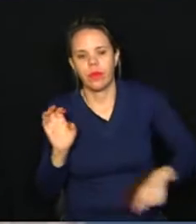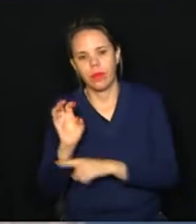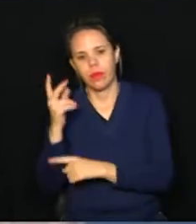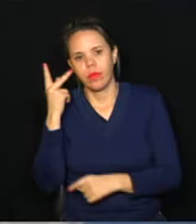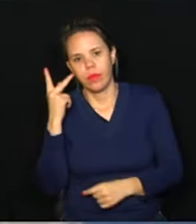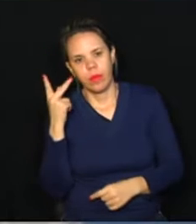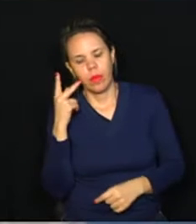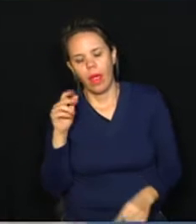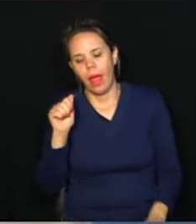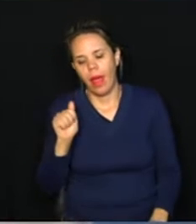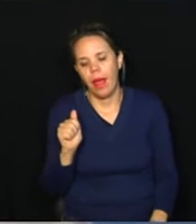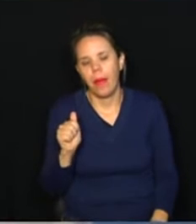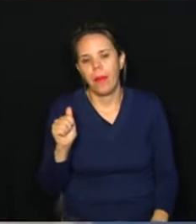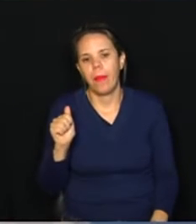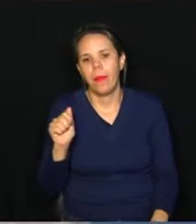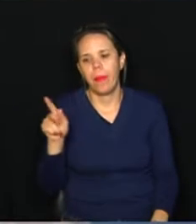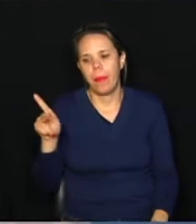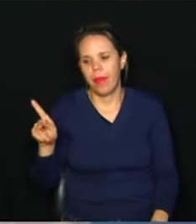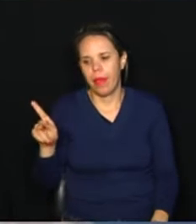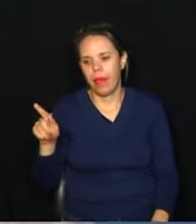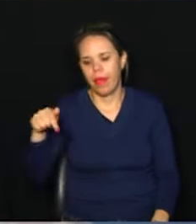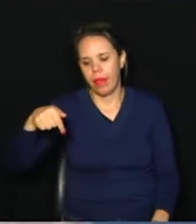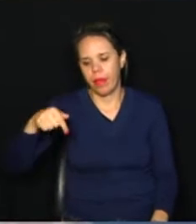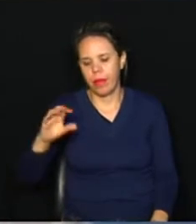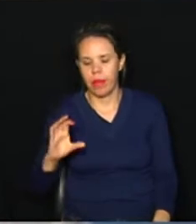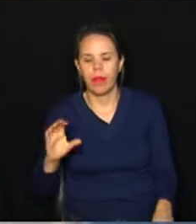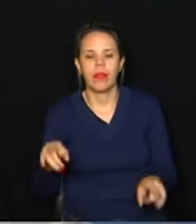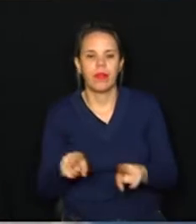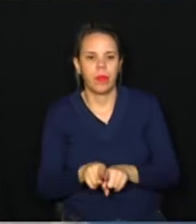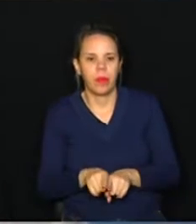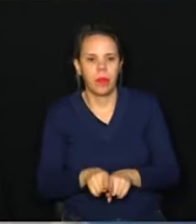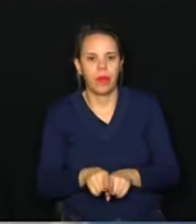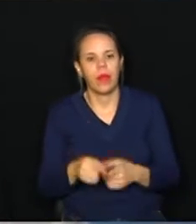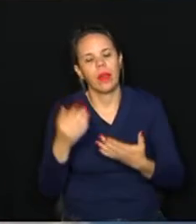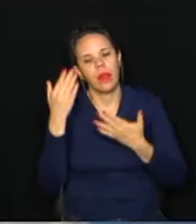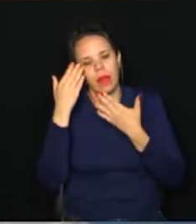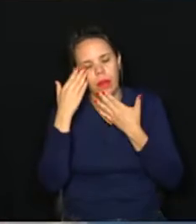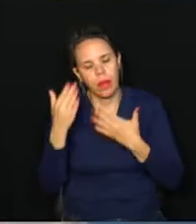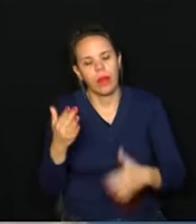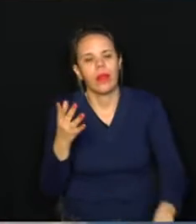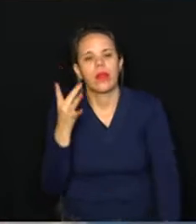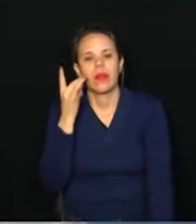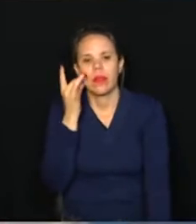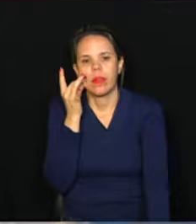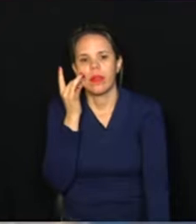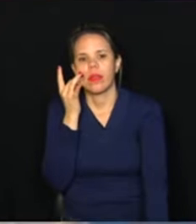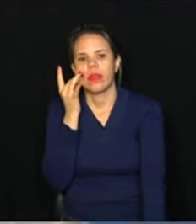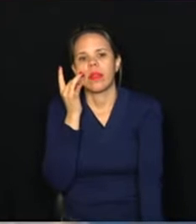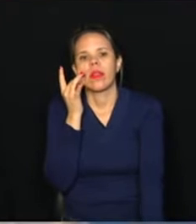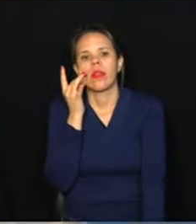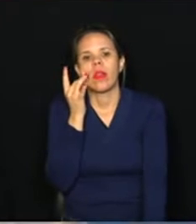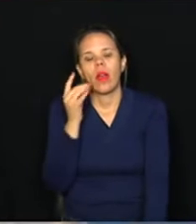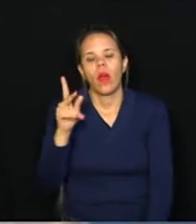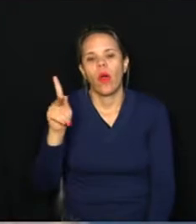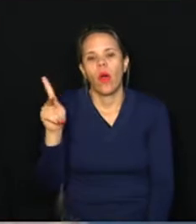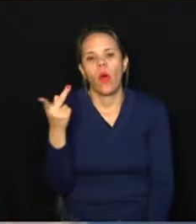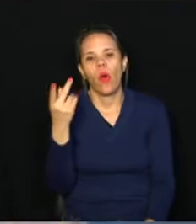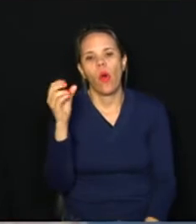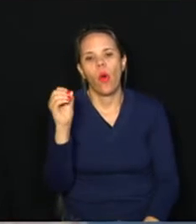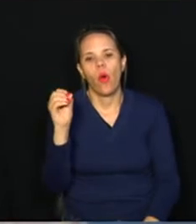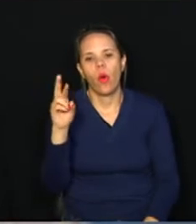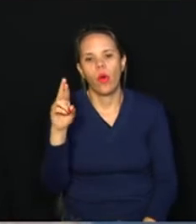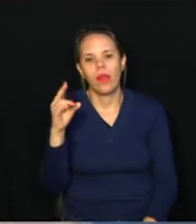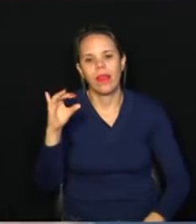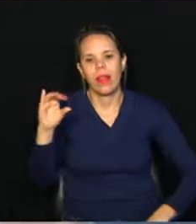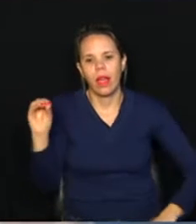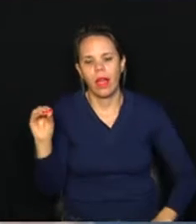a PQC. A presença também, e agradeço bastante a disposição do Horácio Manuel Santana